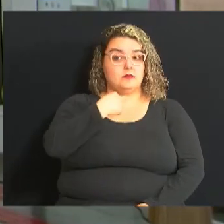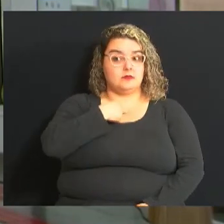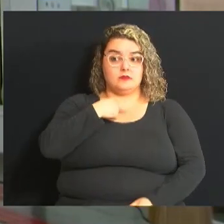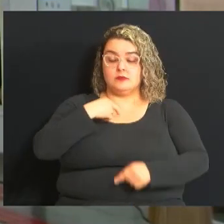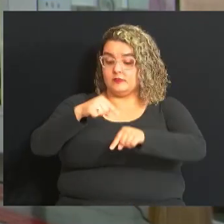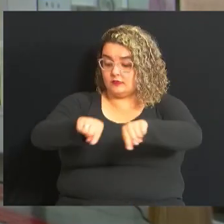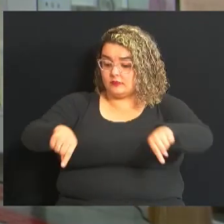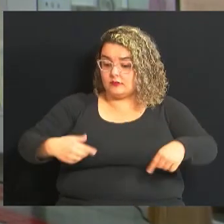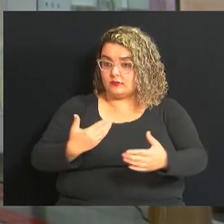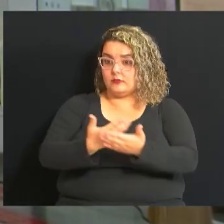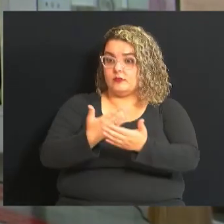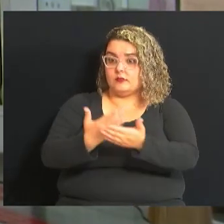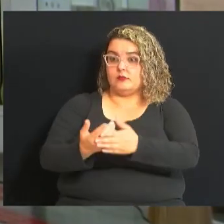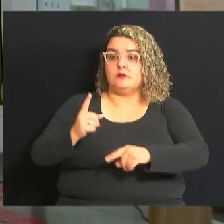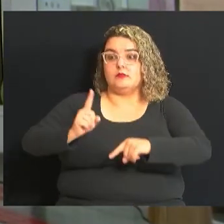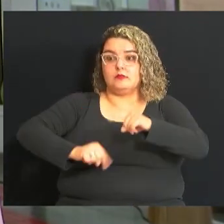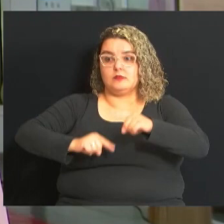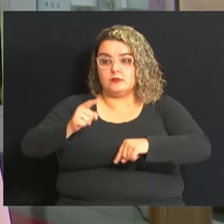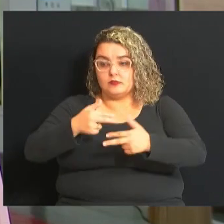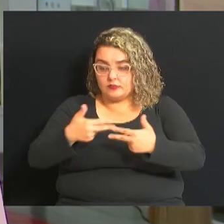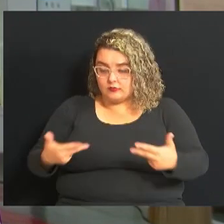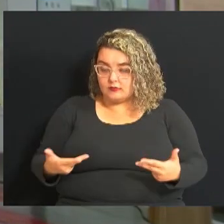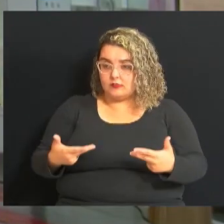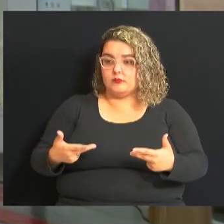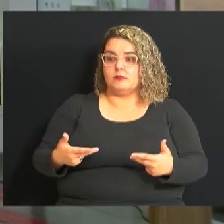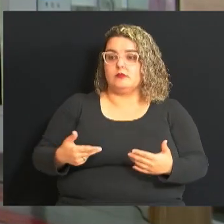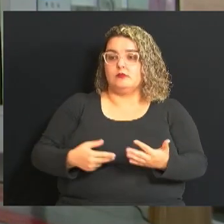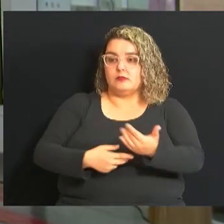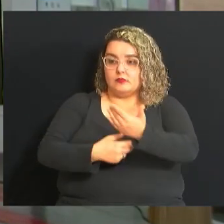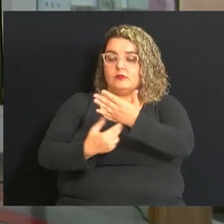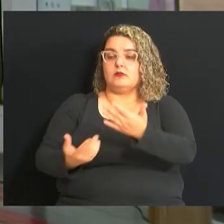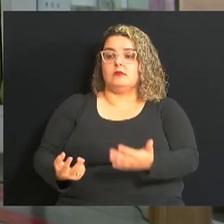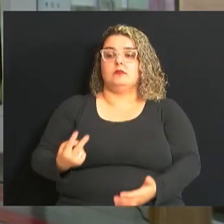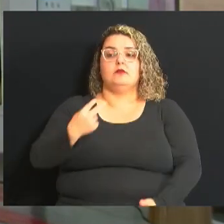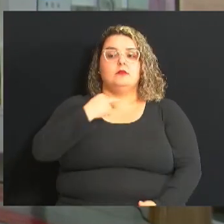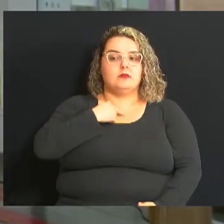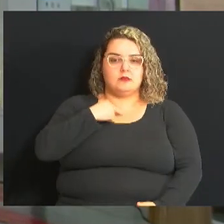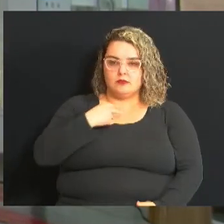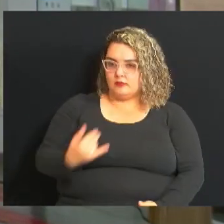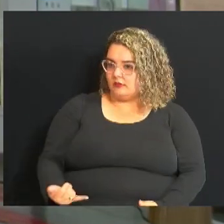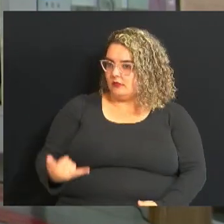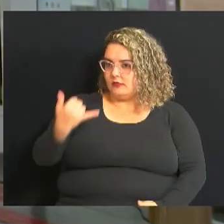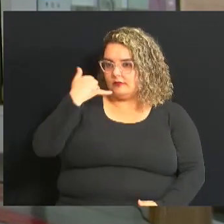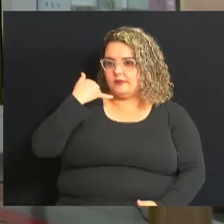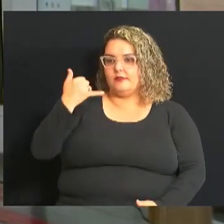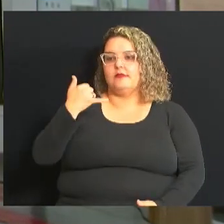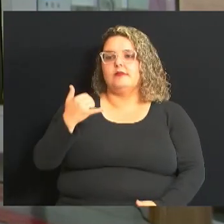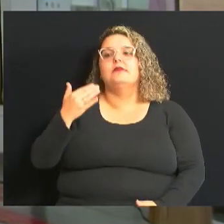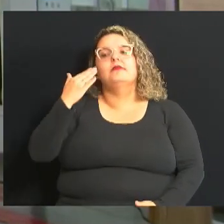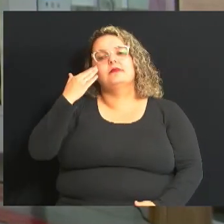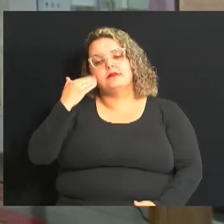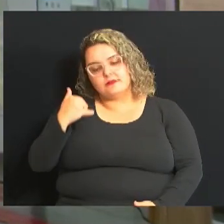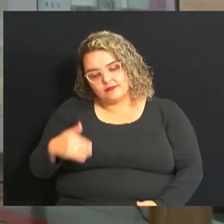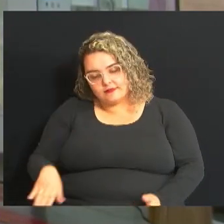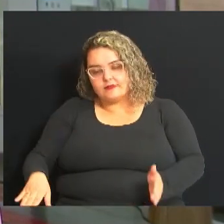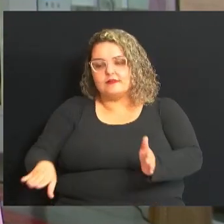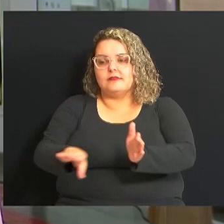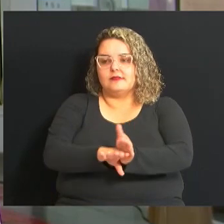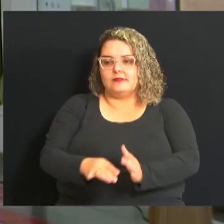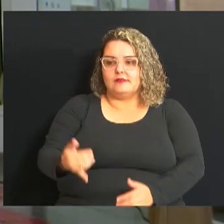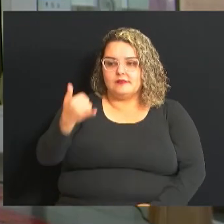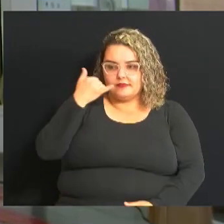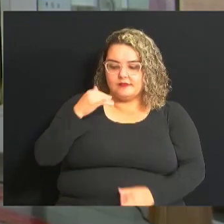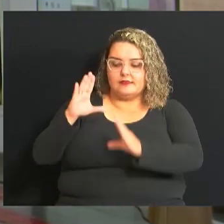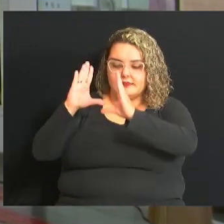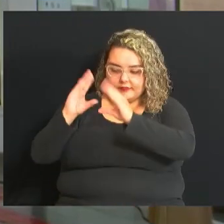né? Então, equipamentos eletrônicos, como que fica essa questão? Não pode usar celular, eu sei que você vai chegar à prova com o celular, mas ele será desligado